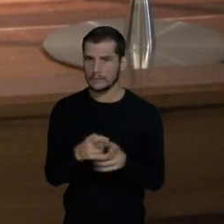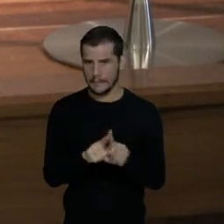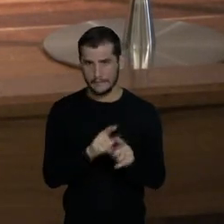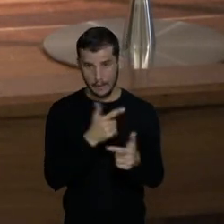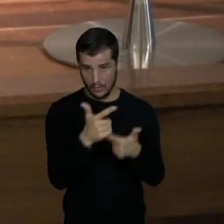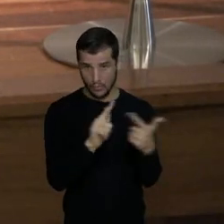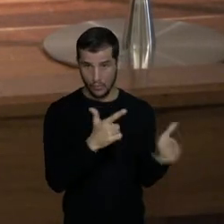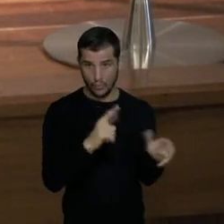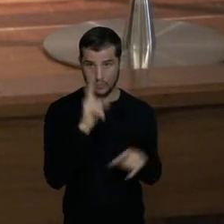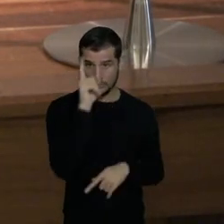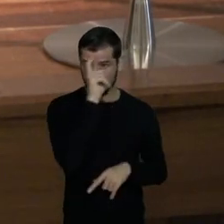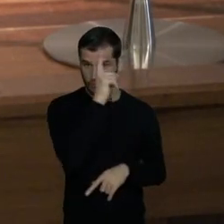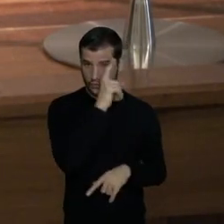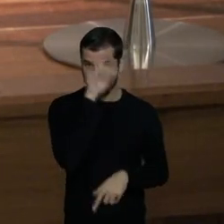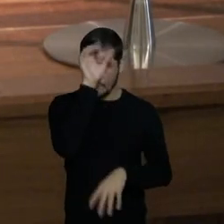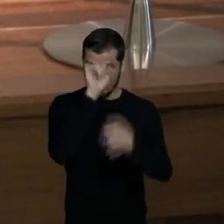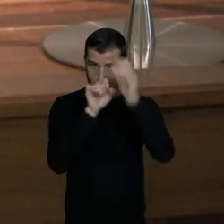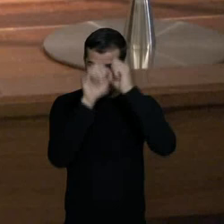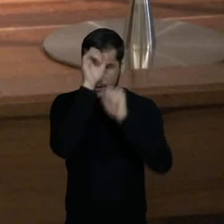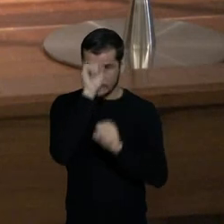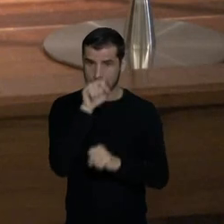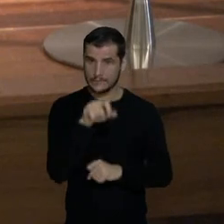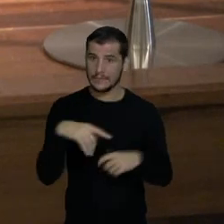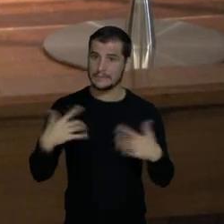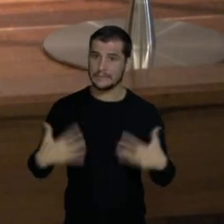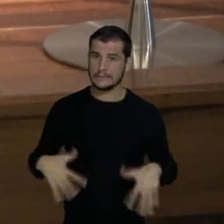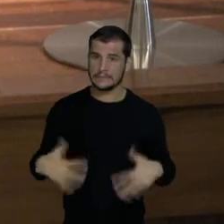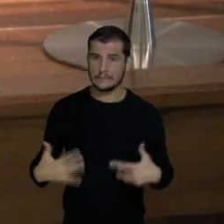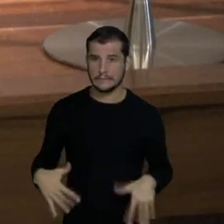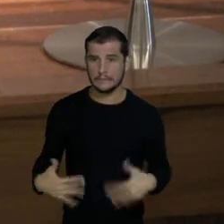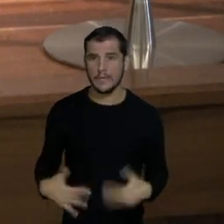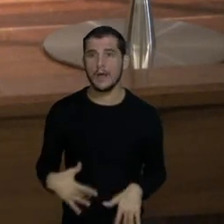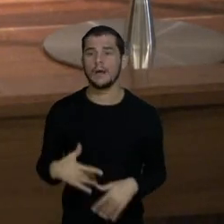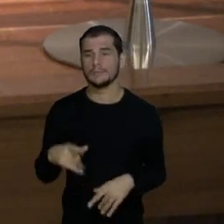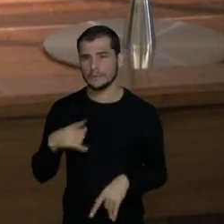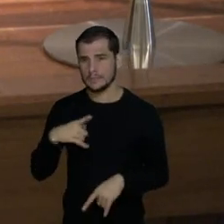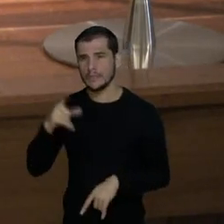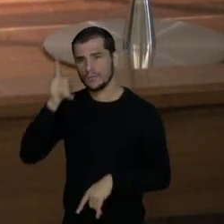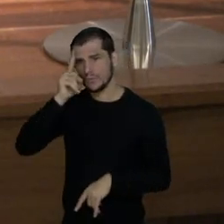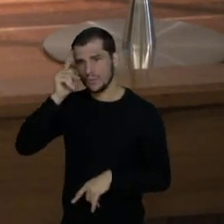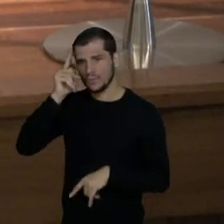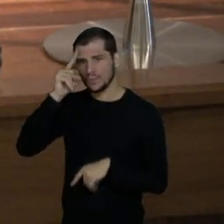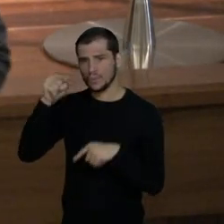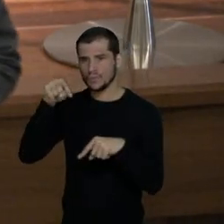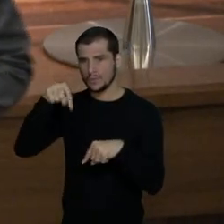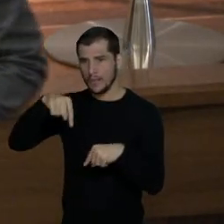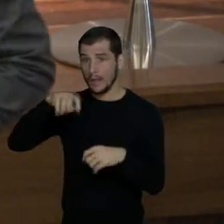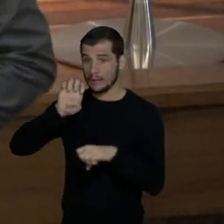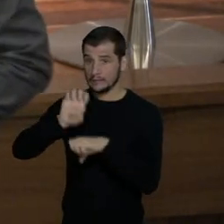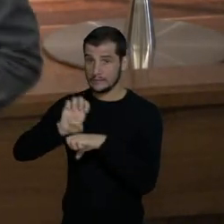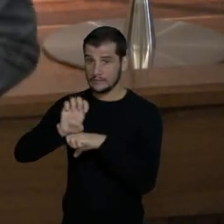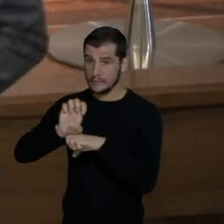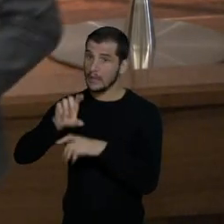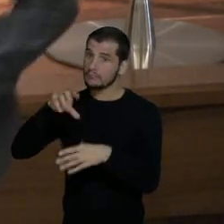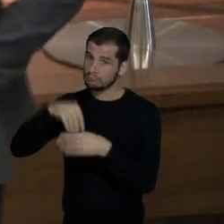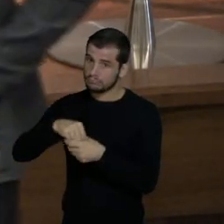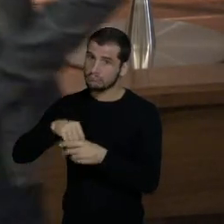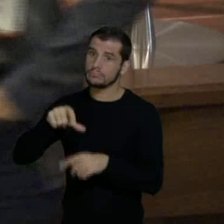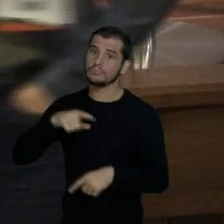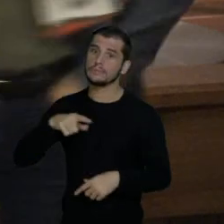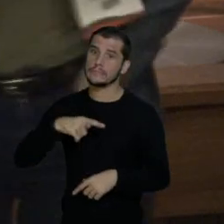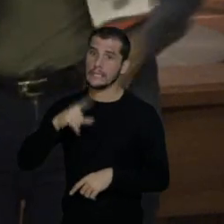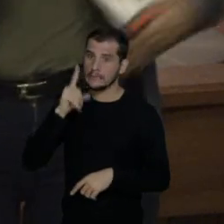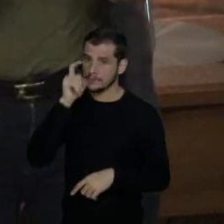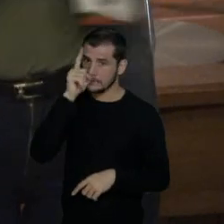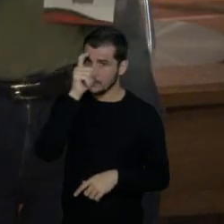aprendizagem eh é muito cara para nós né Nós lidamos com os estudantes da rede estadual de ensino nós sabemos aqui